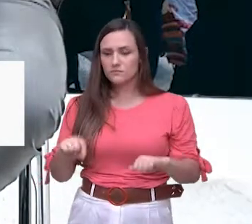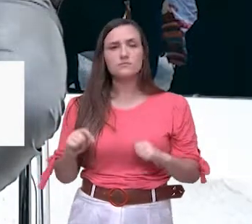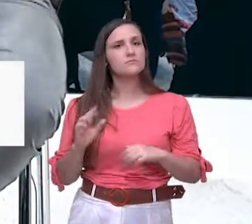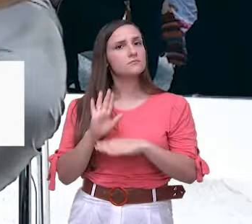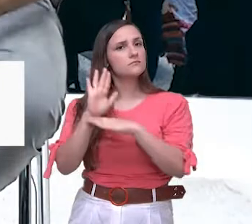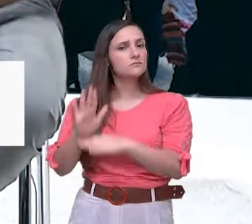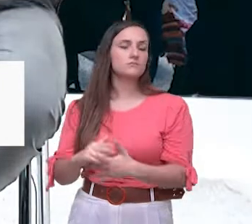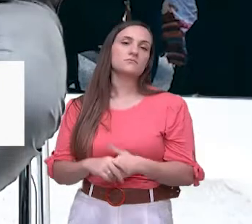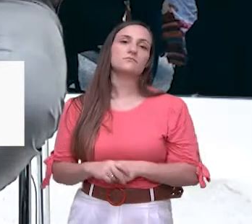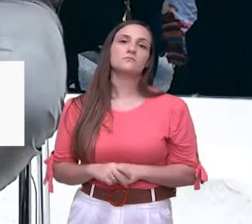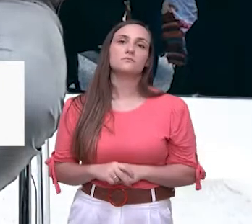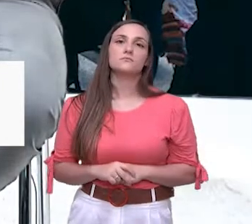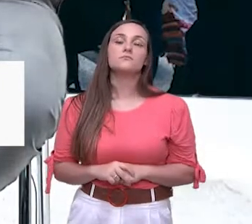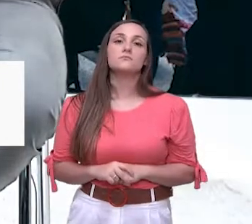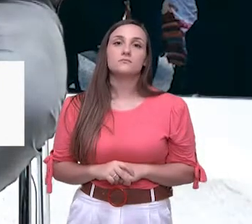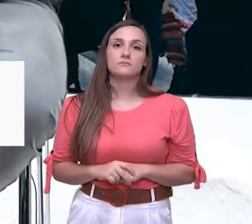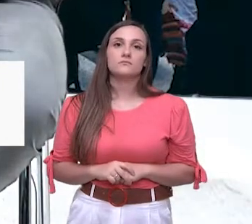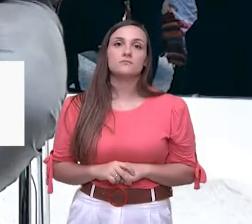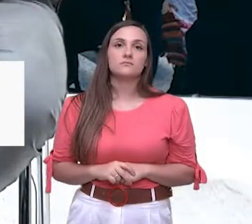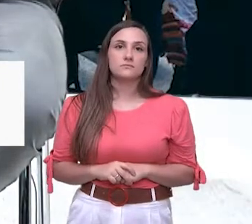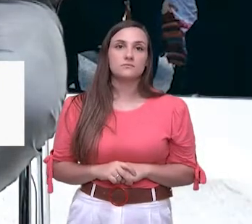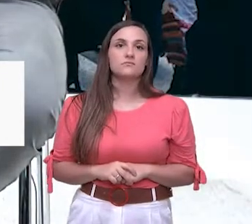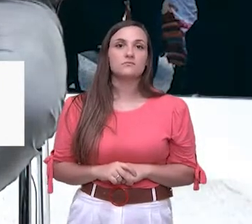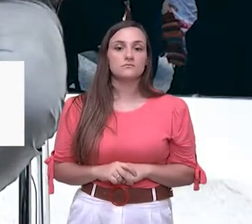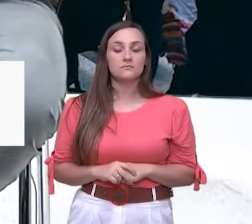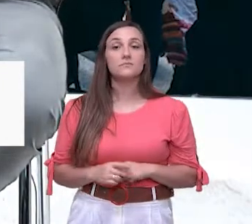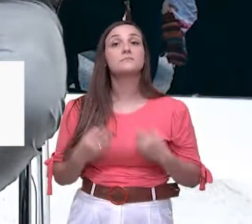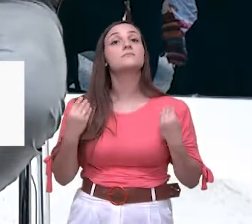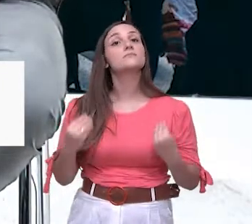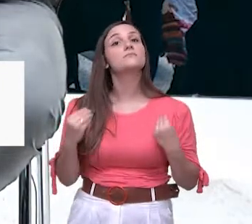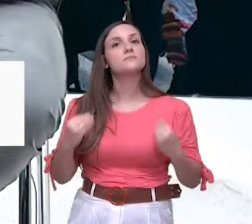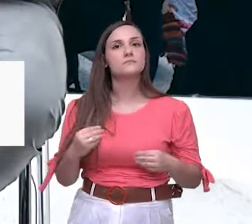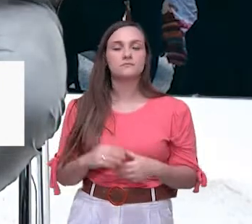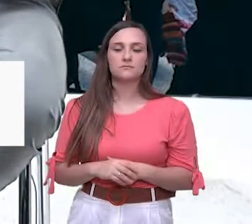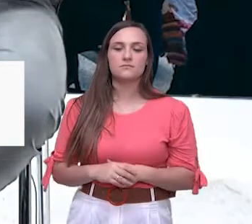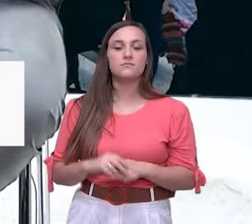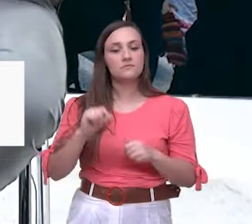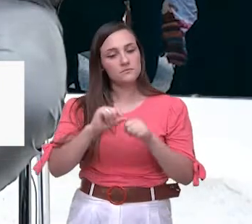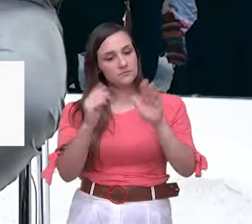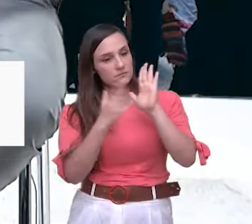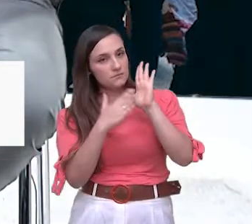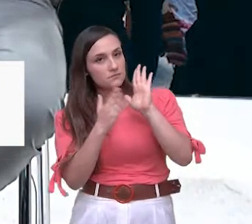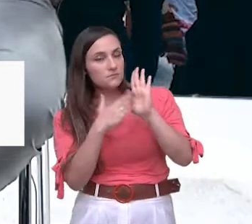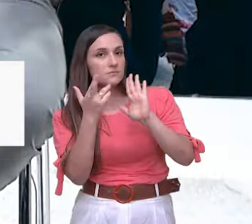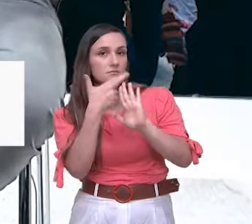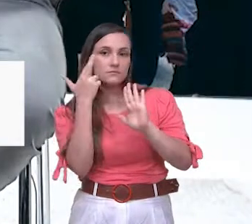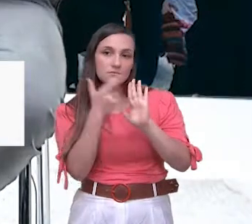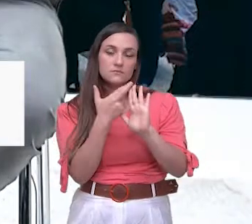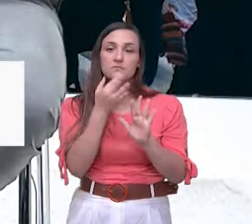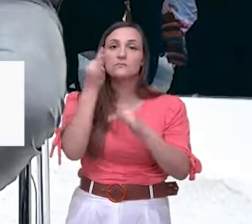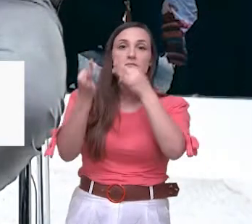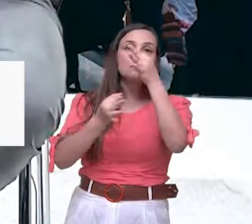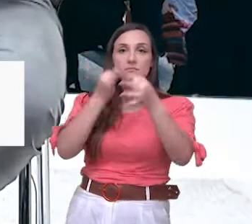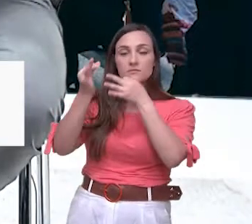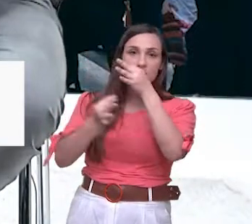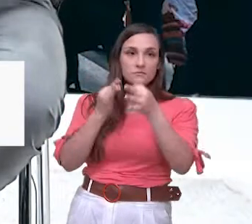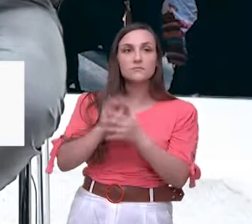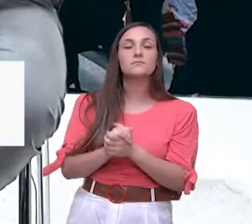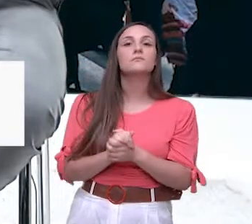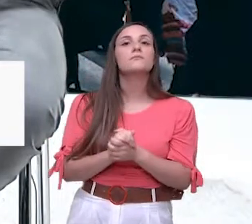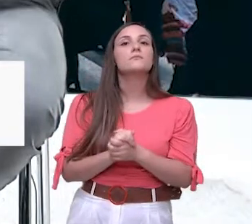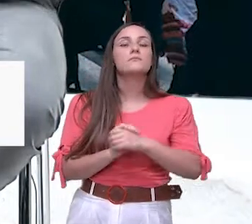como como são esses espaços Quem é essa a população LGBT para que a gente possa identificar e também